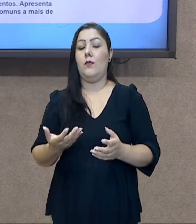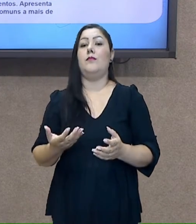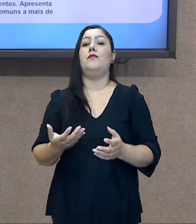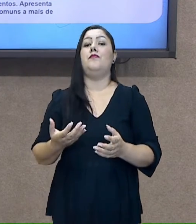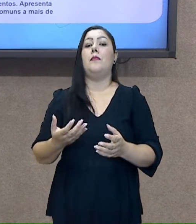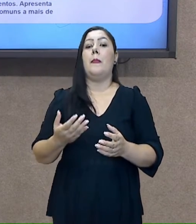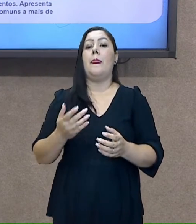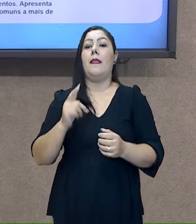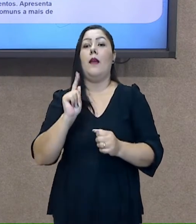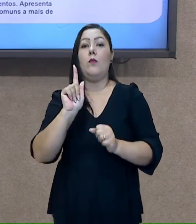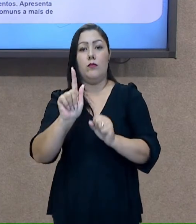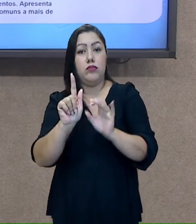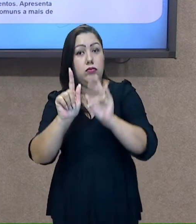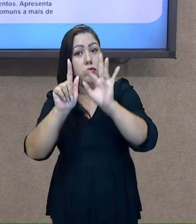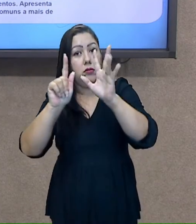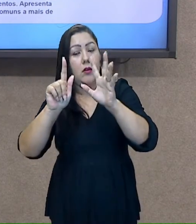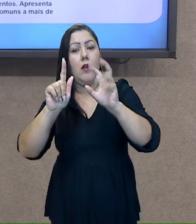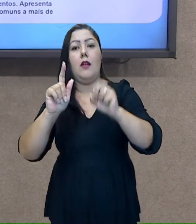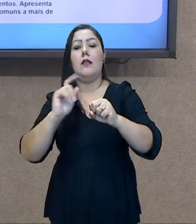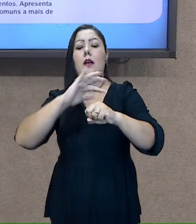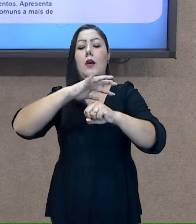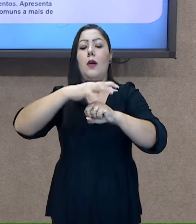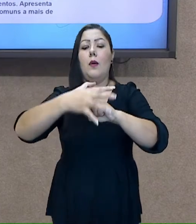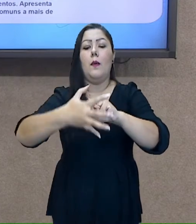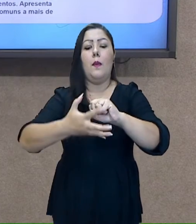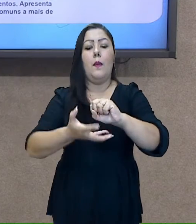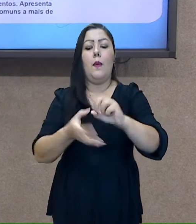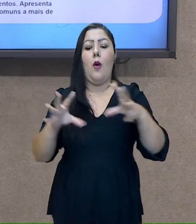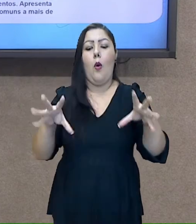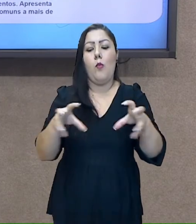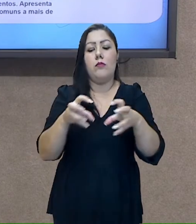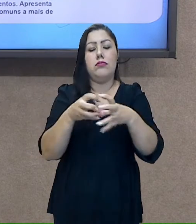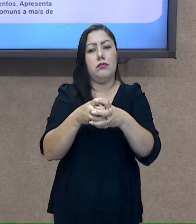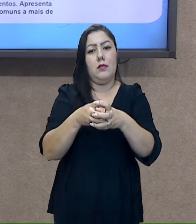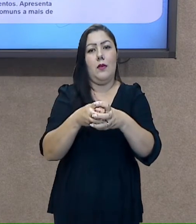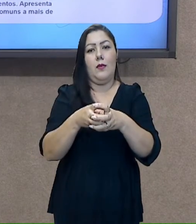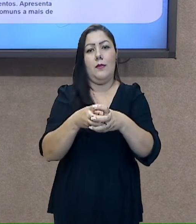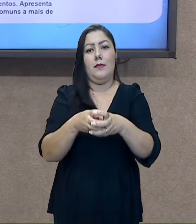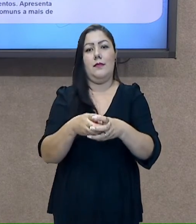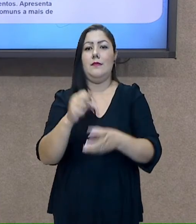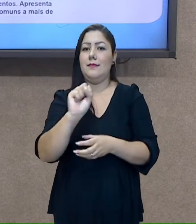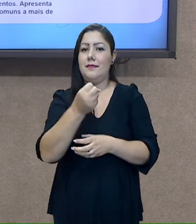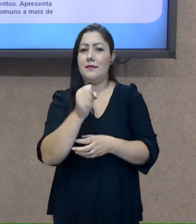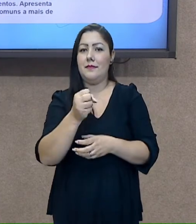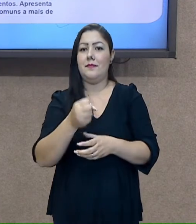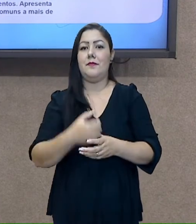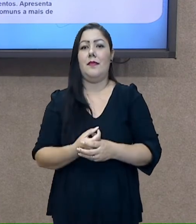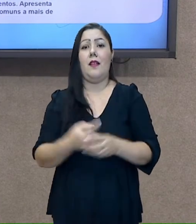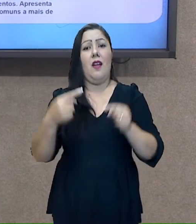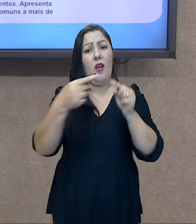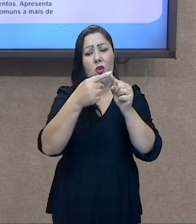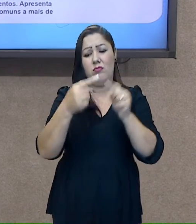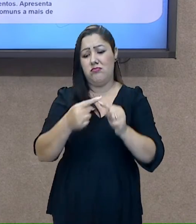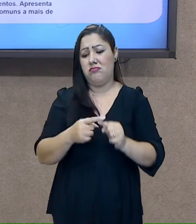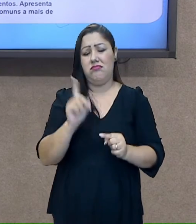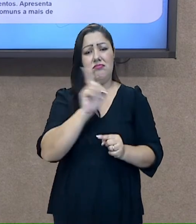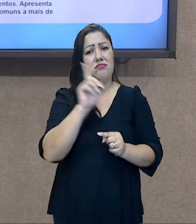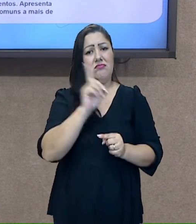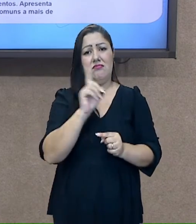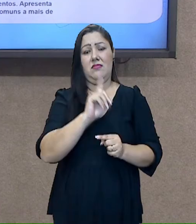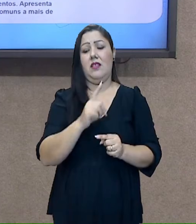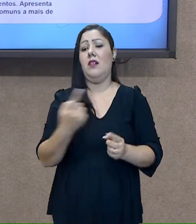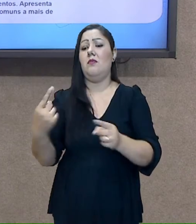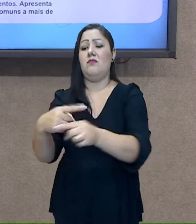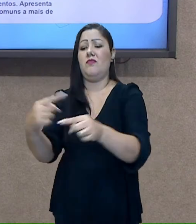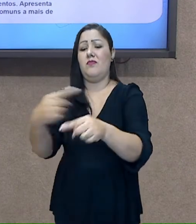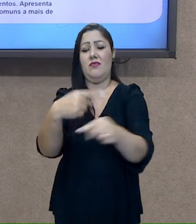estáveis eletronicamente. Não combinam, pessoal, nem entre eles e nem com